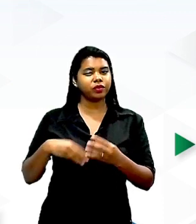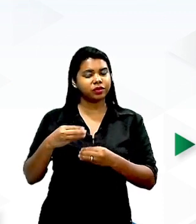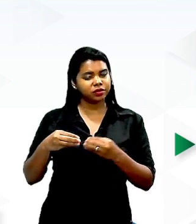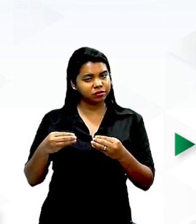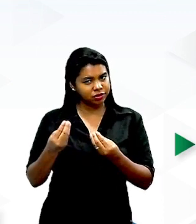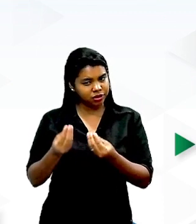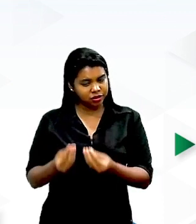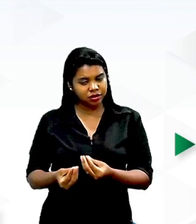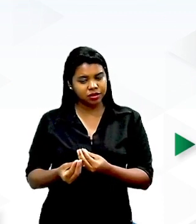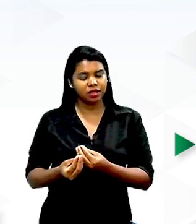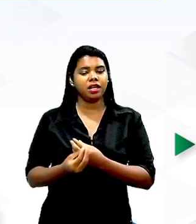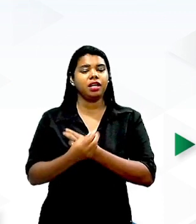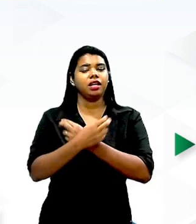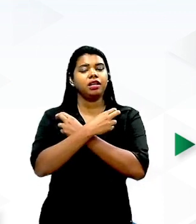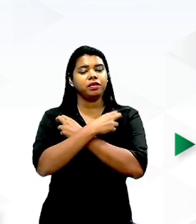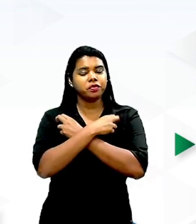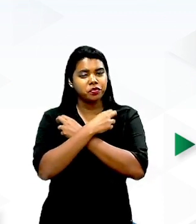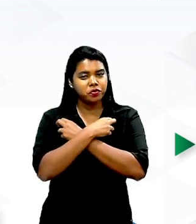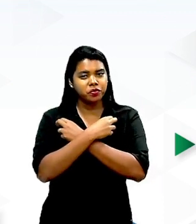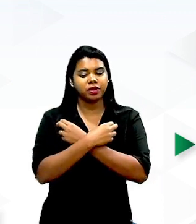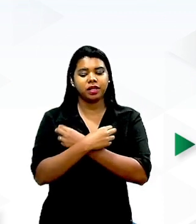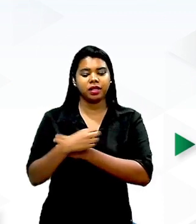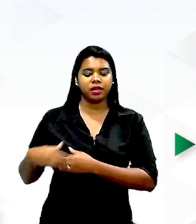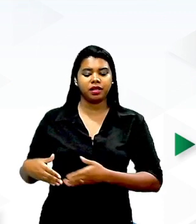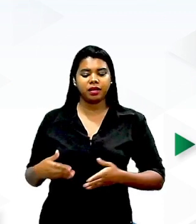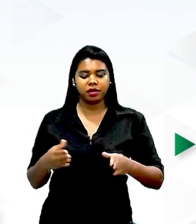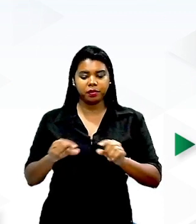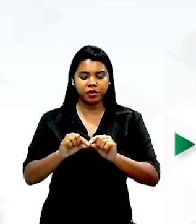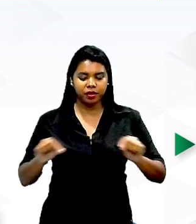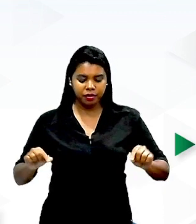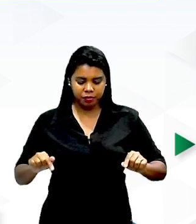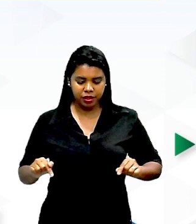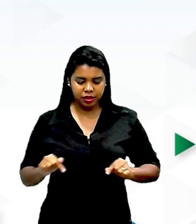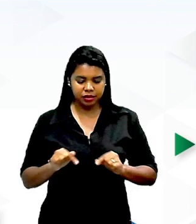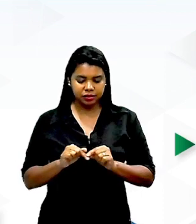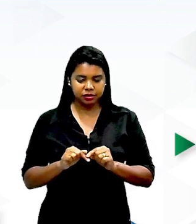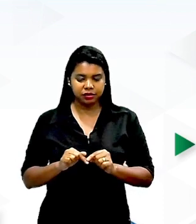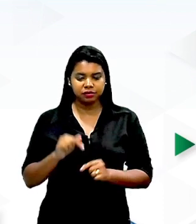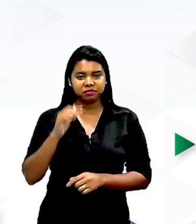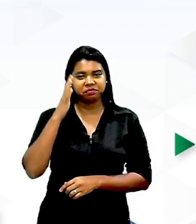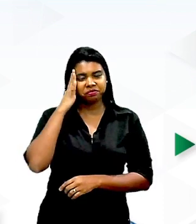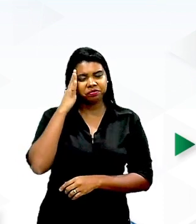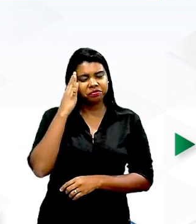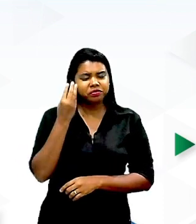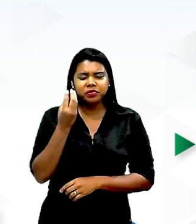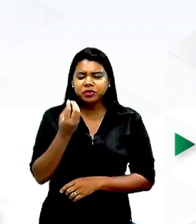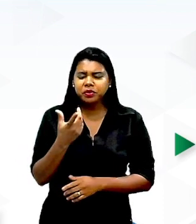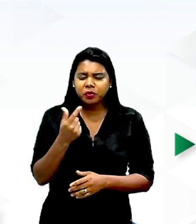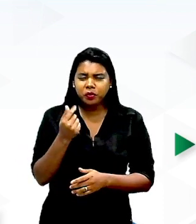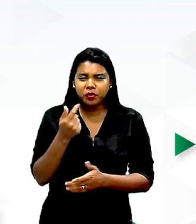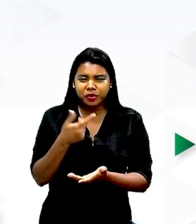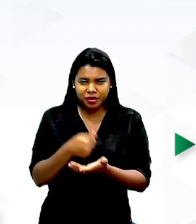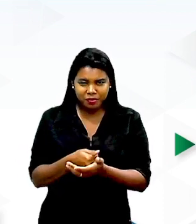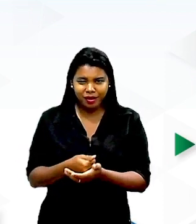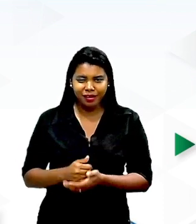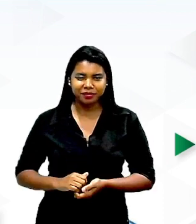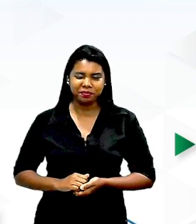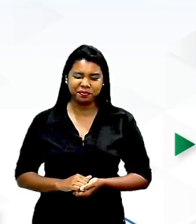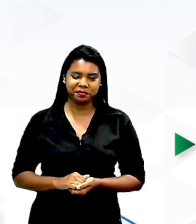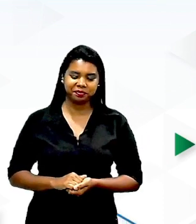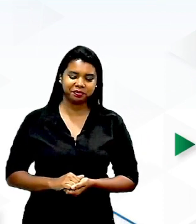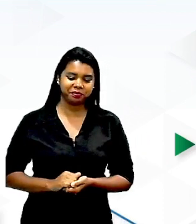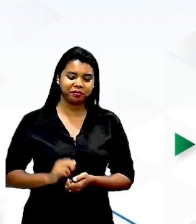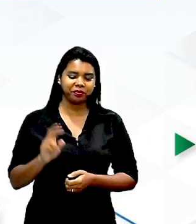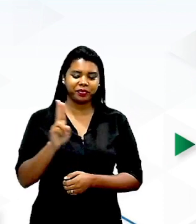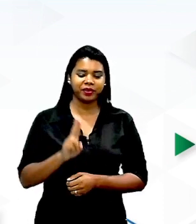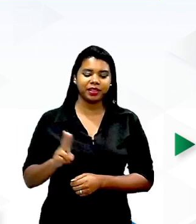do faraó que navegavam o Nilo para medir as terras e saber exatamente quanto que você ia pagar de tributos, tá? E